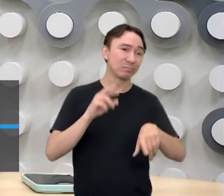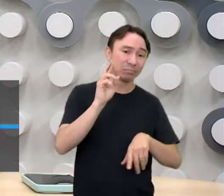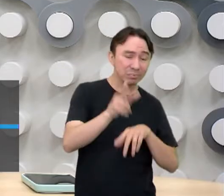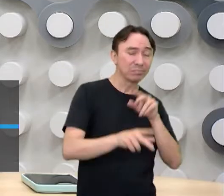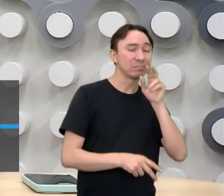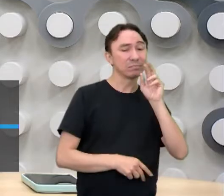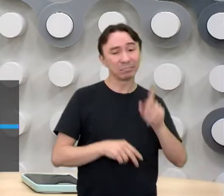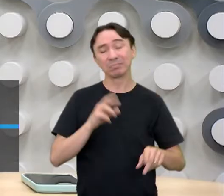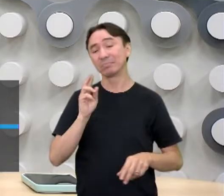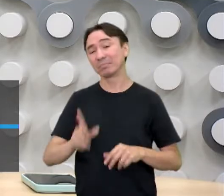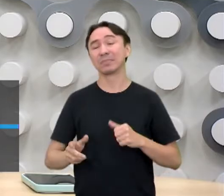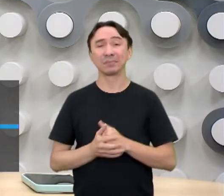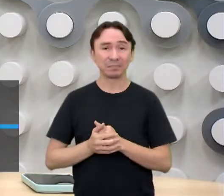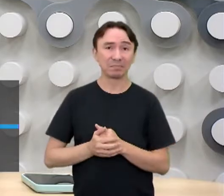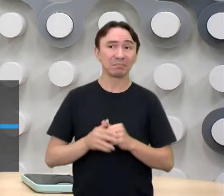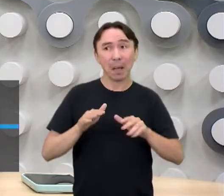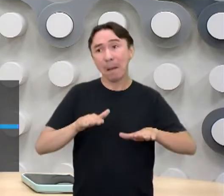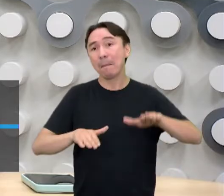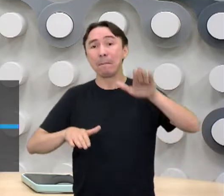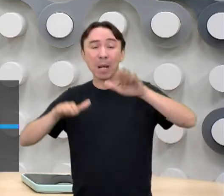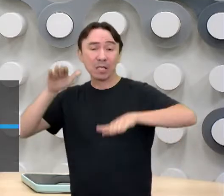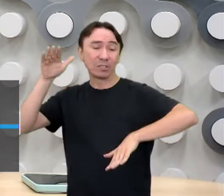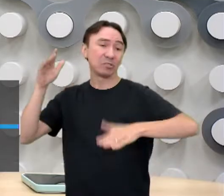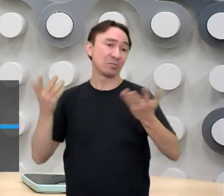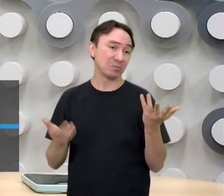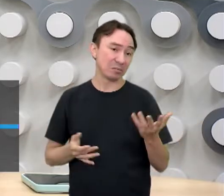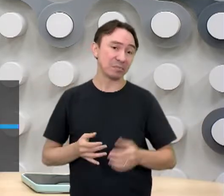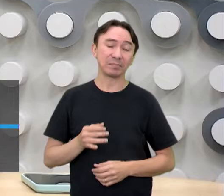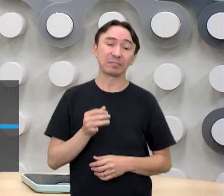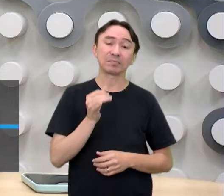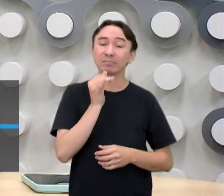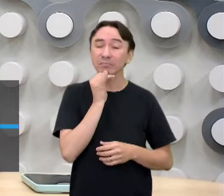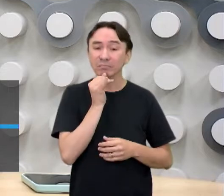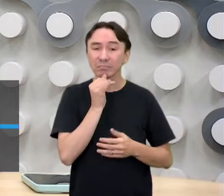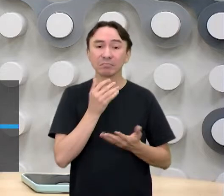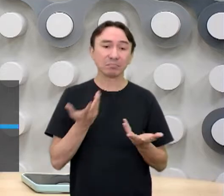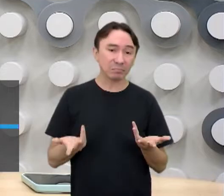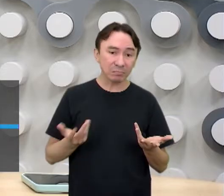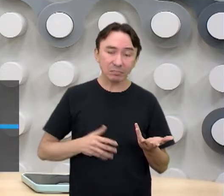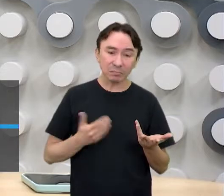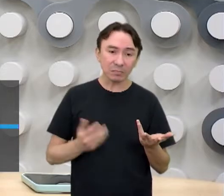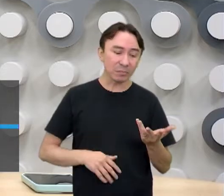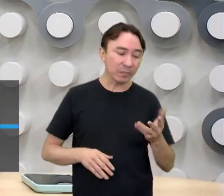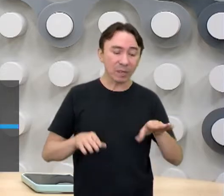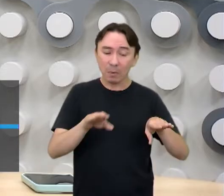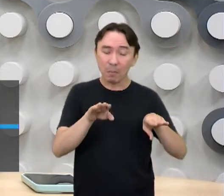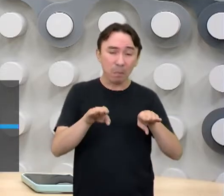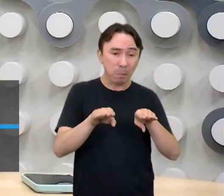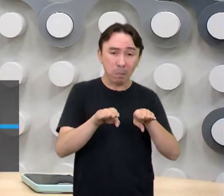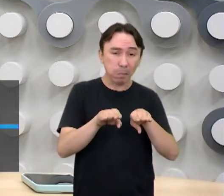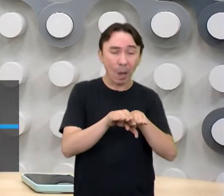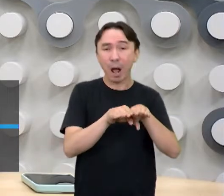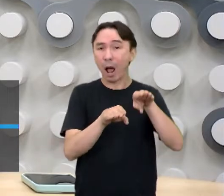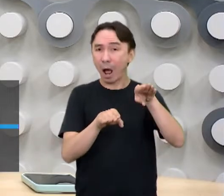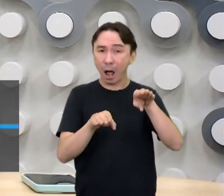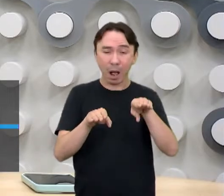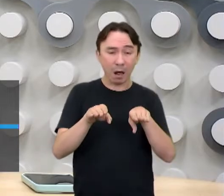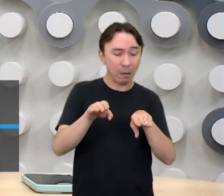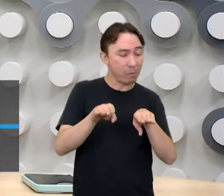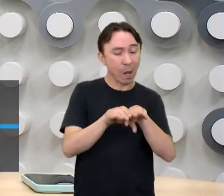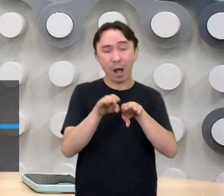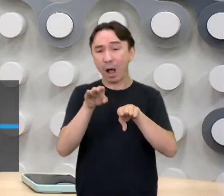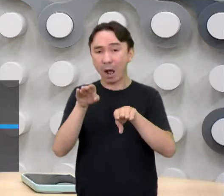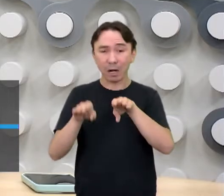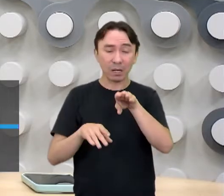né? Vai depender muito da flacidez aí das placas tectônicas, se elas são mais rígidas. Tem